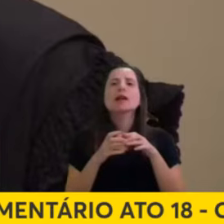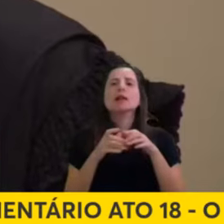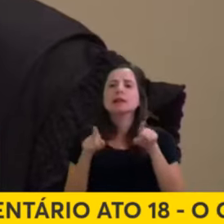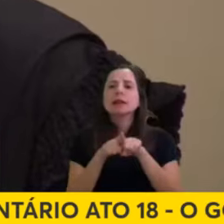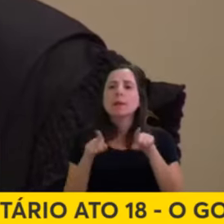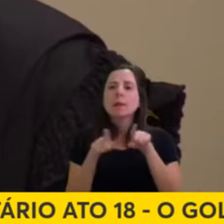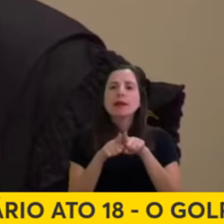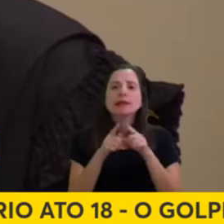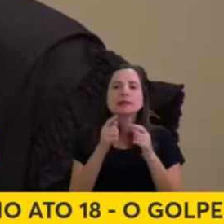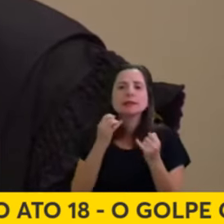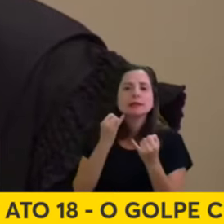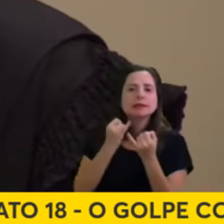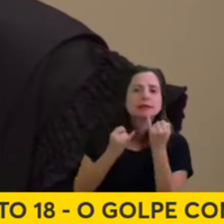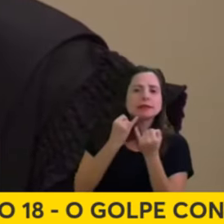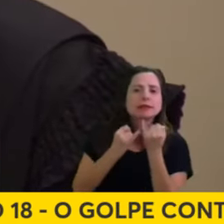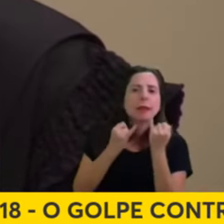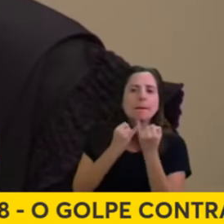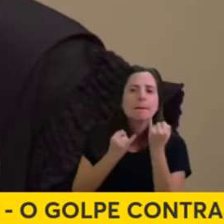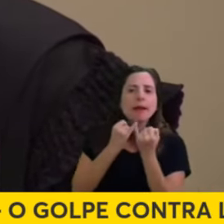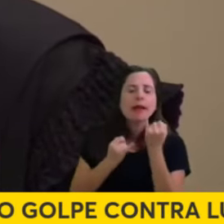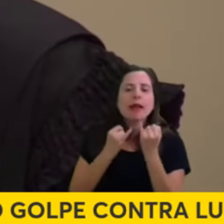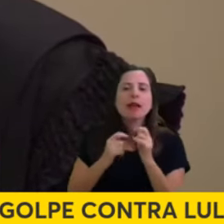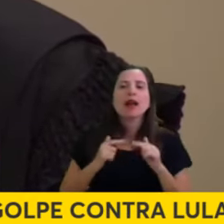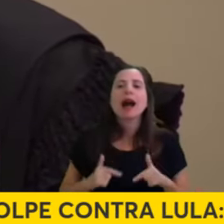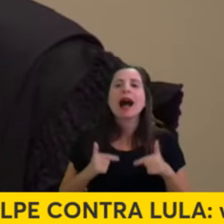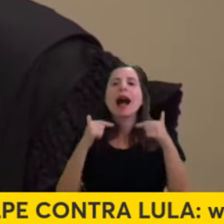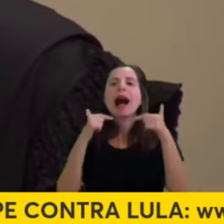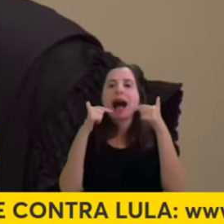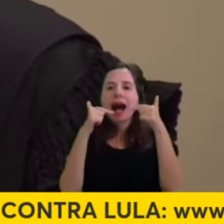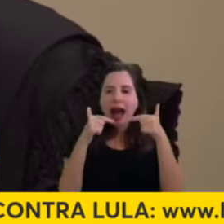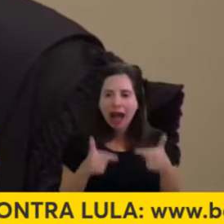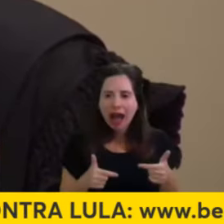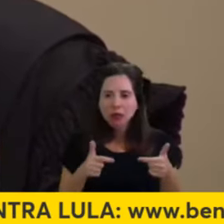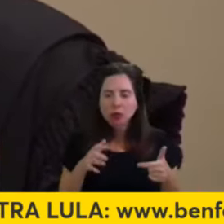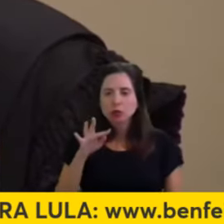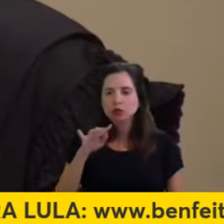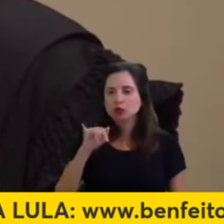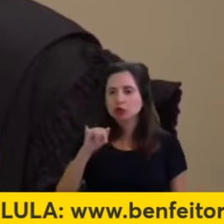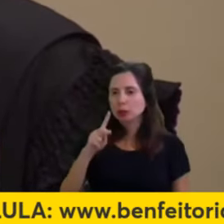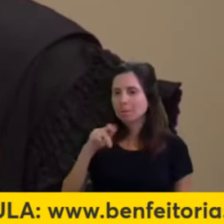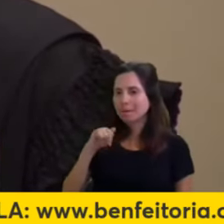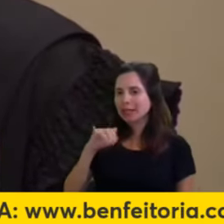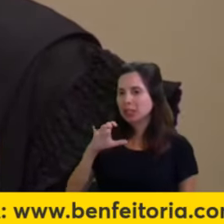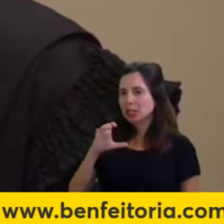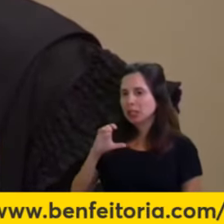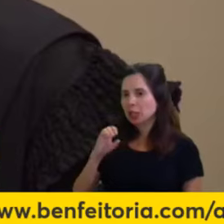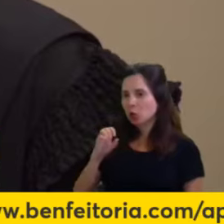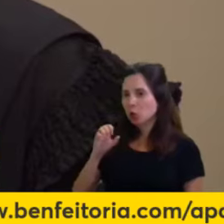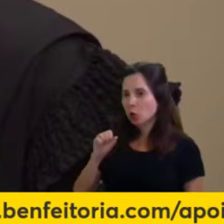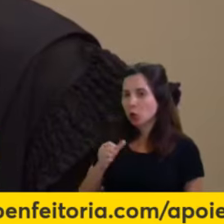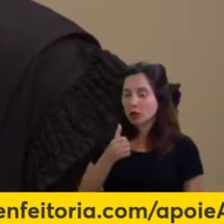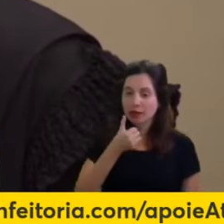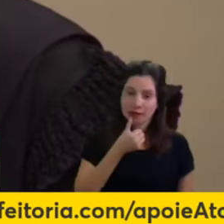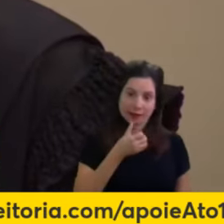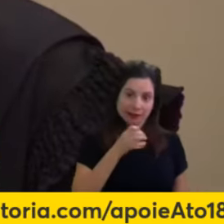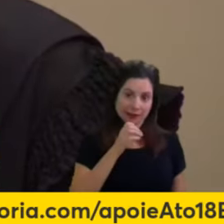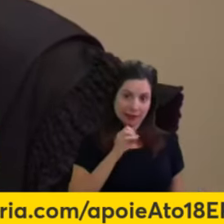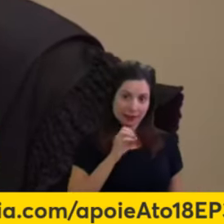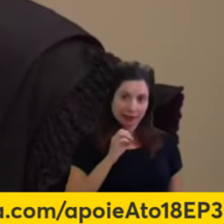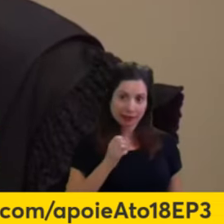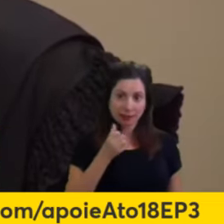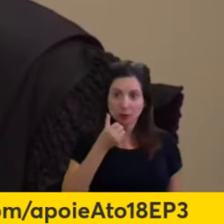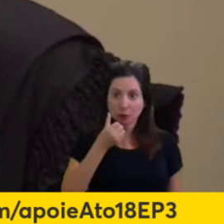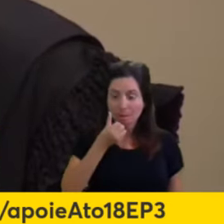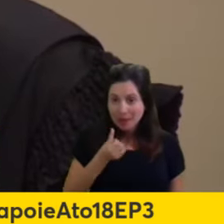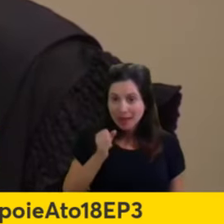praticado e a tempo e os atos típicos e próprios do momento oficial de campanha representação 6681 43 relatora